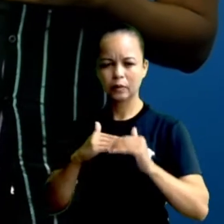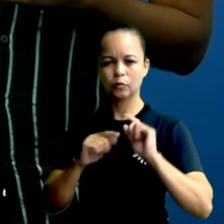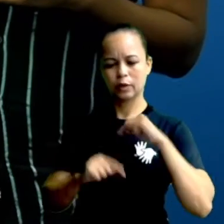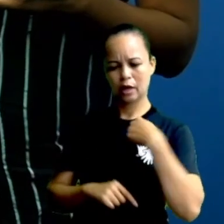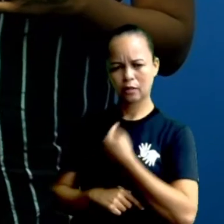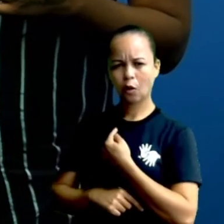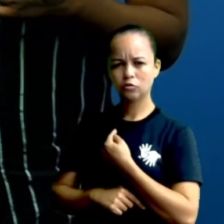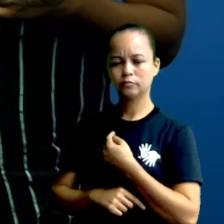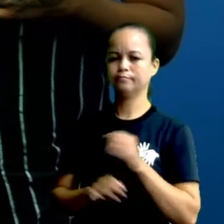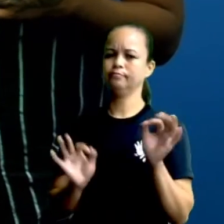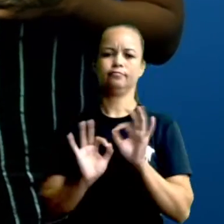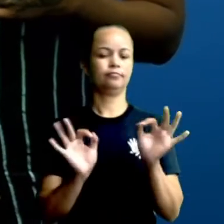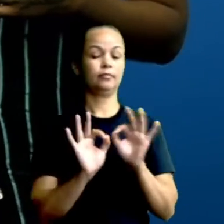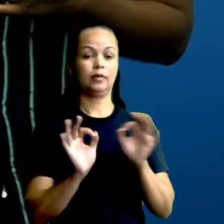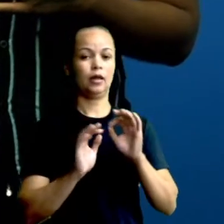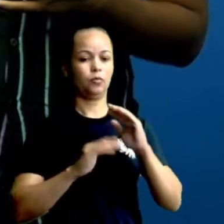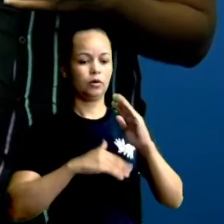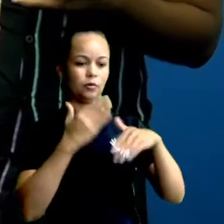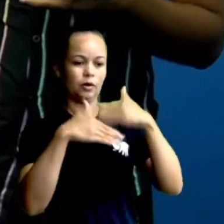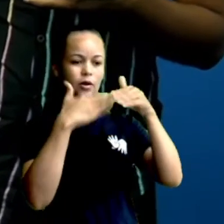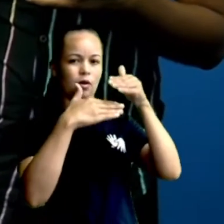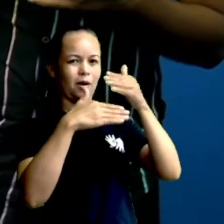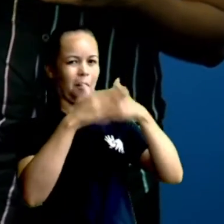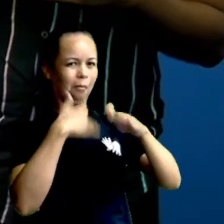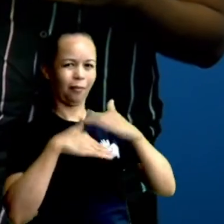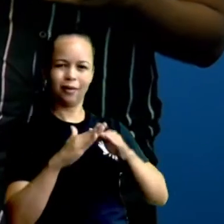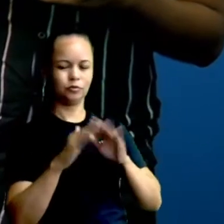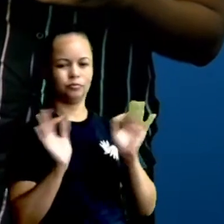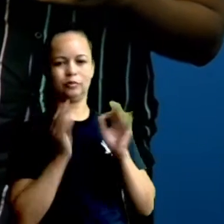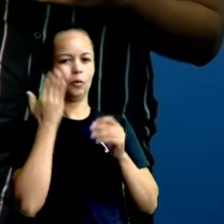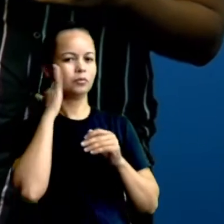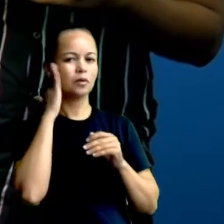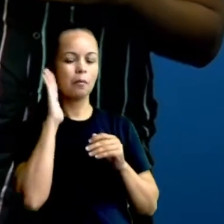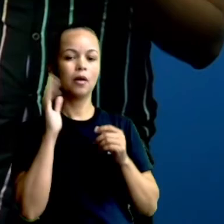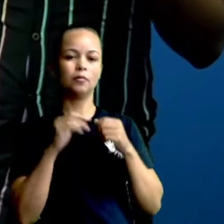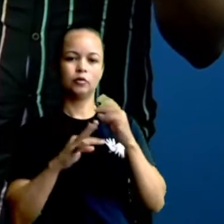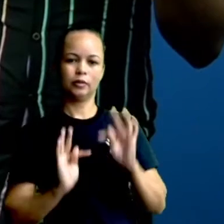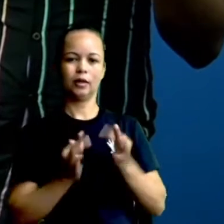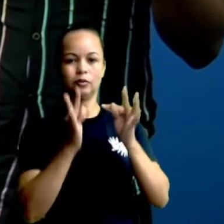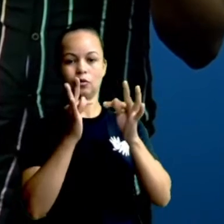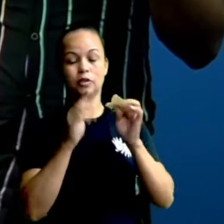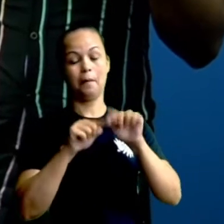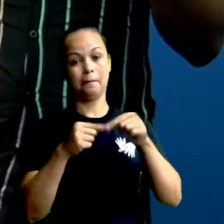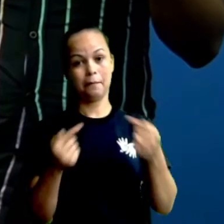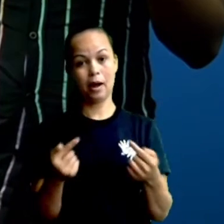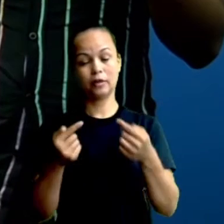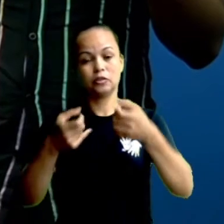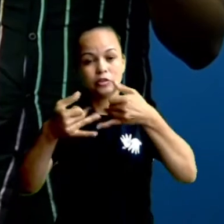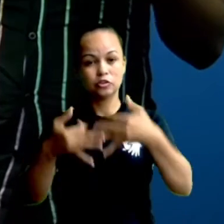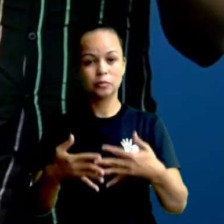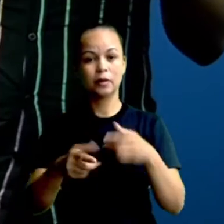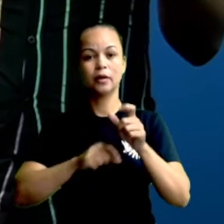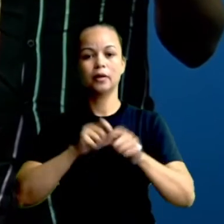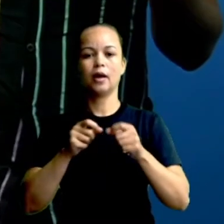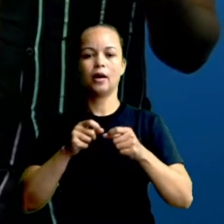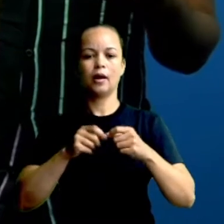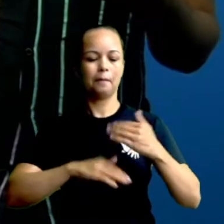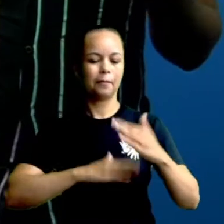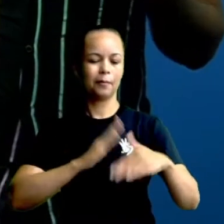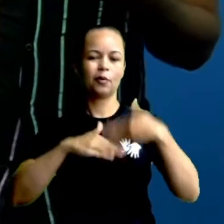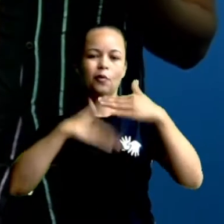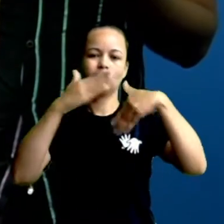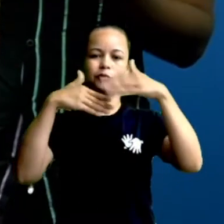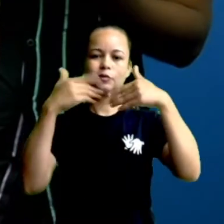ela não vai dizer se o povo ele é mais desenvolvido ou menos desenvolvido, tá? O que a gente vai fazer a gente